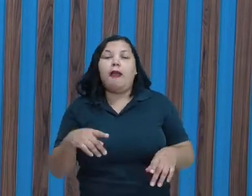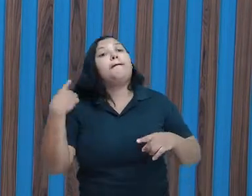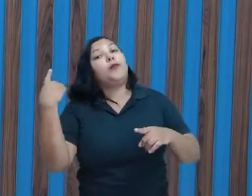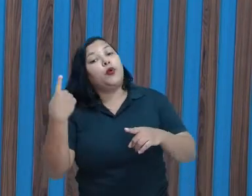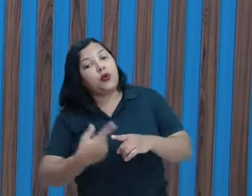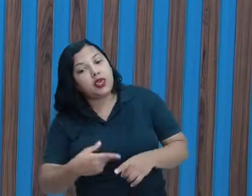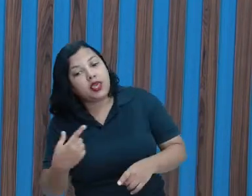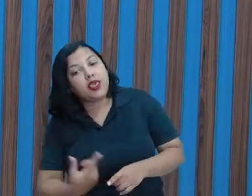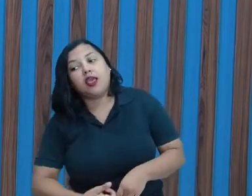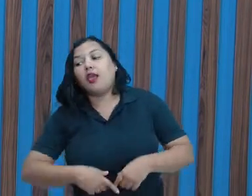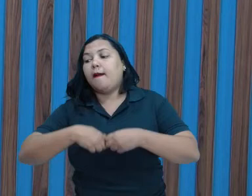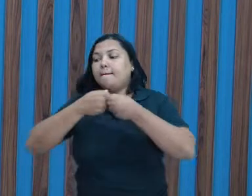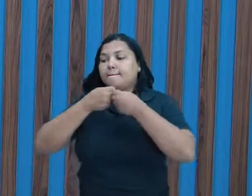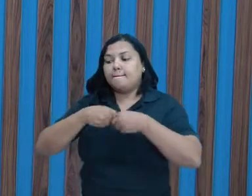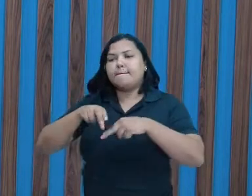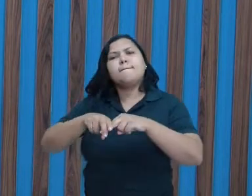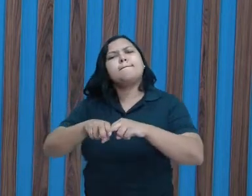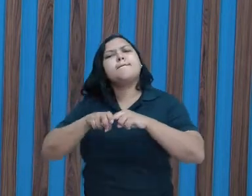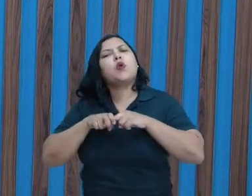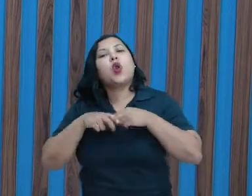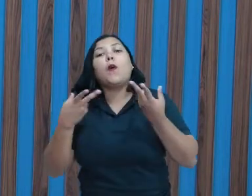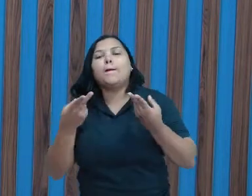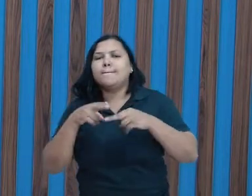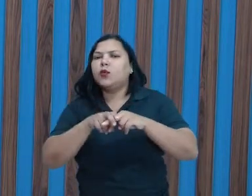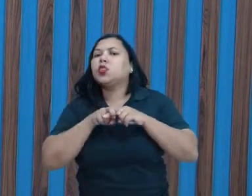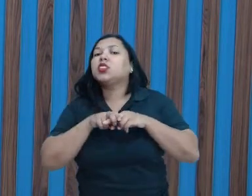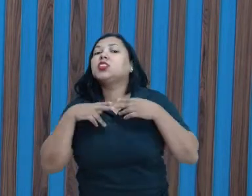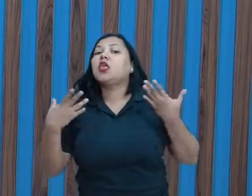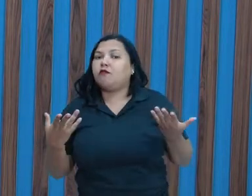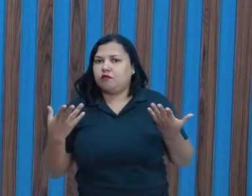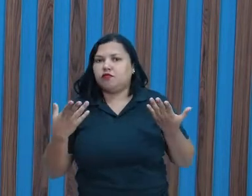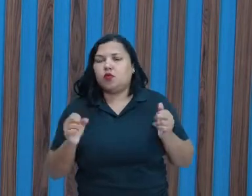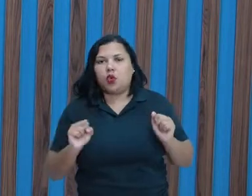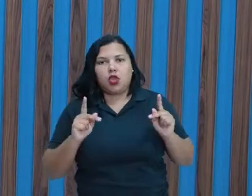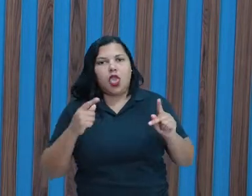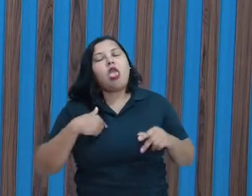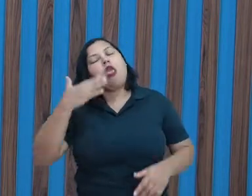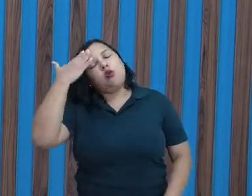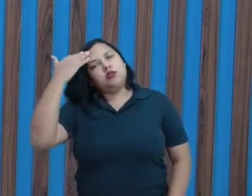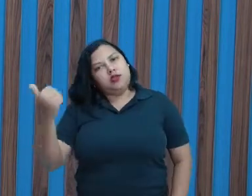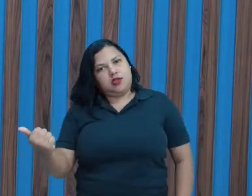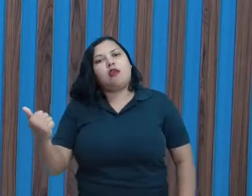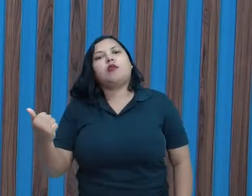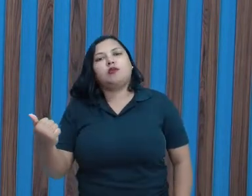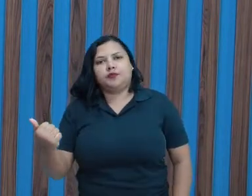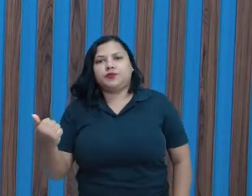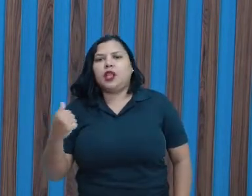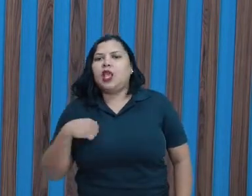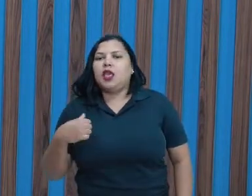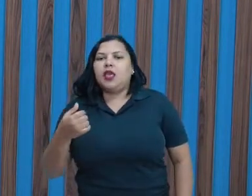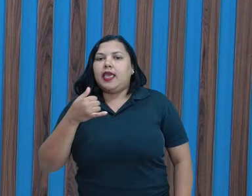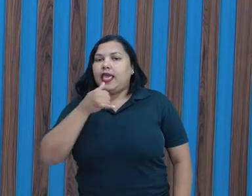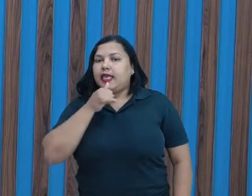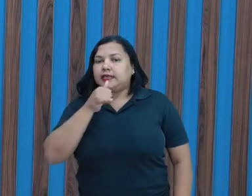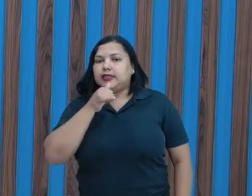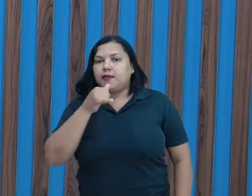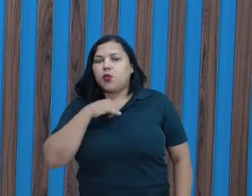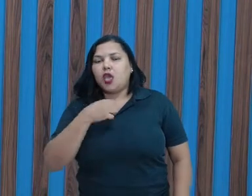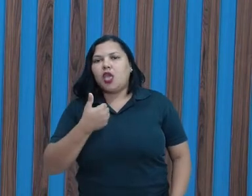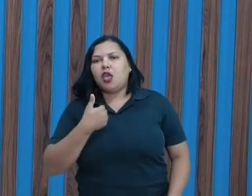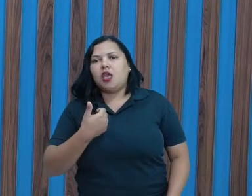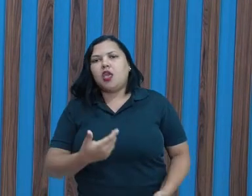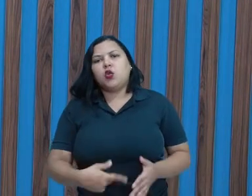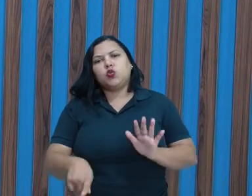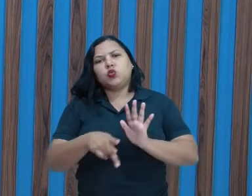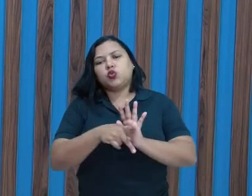é o porquê juntinho, tá? Então, because I know, porque eu sei, I don't belong, eu não pertenço aqui